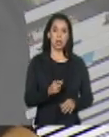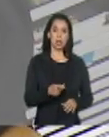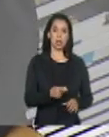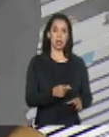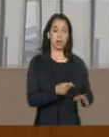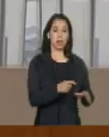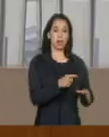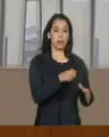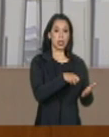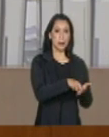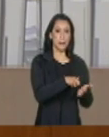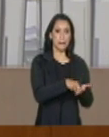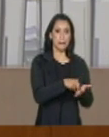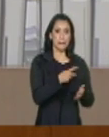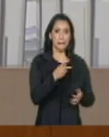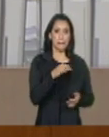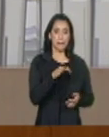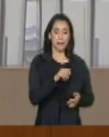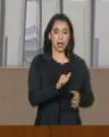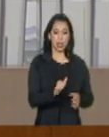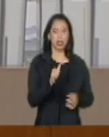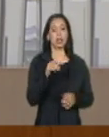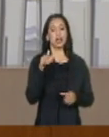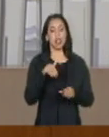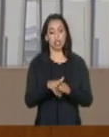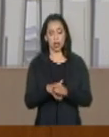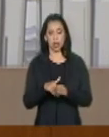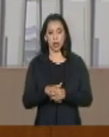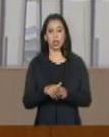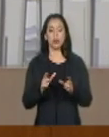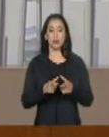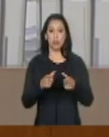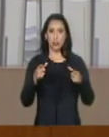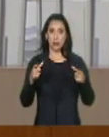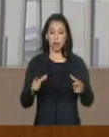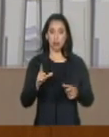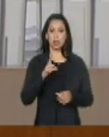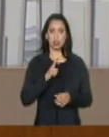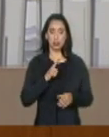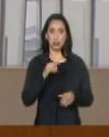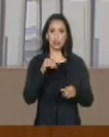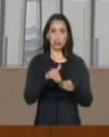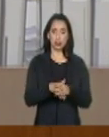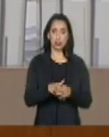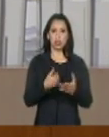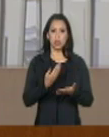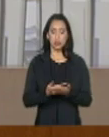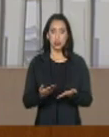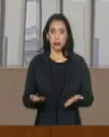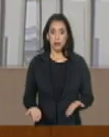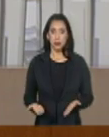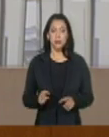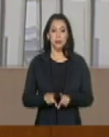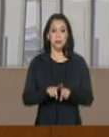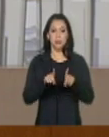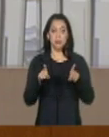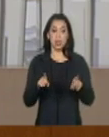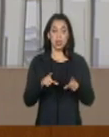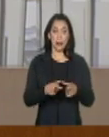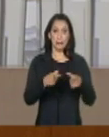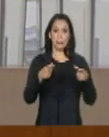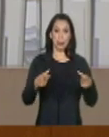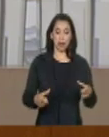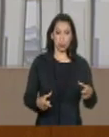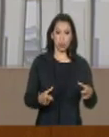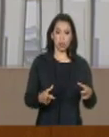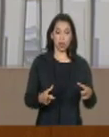pena. Para efeito eleitoral, entendeu por maioria, houve votos vencidos, mas entendeu por maioria que era